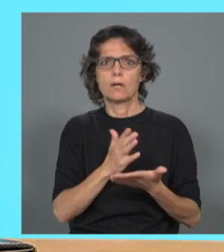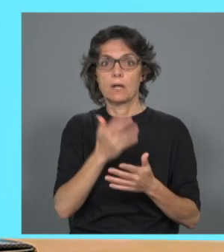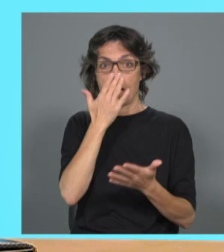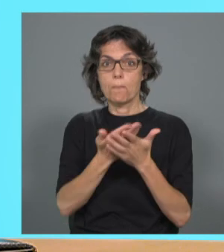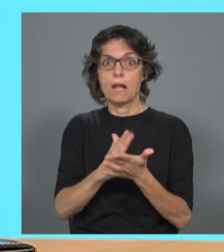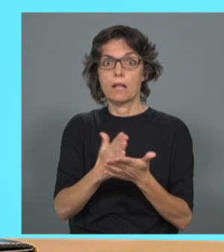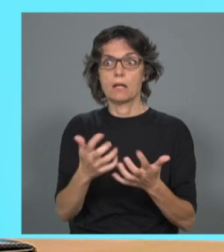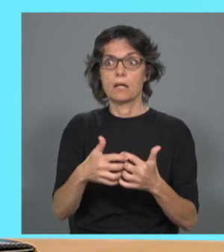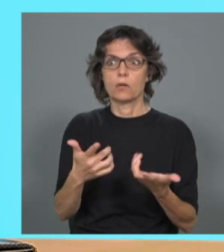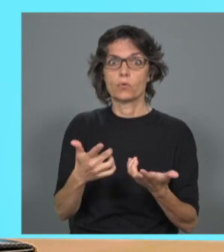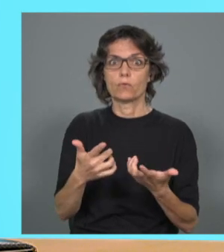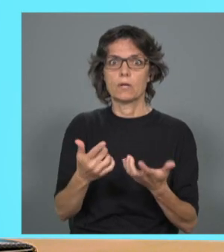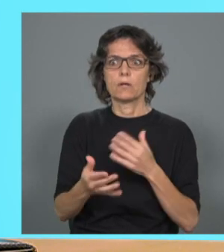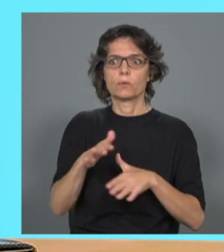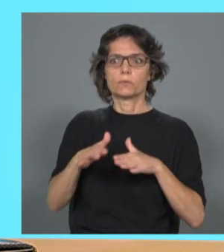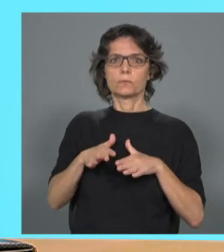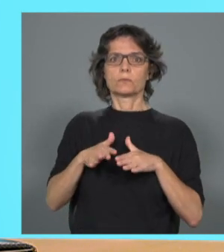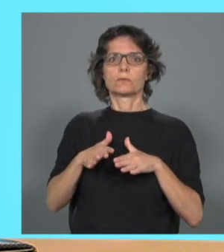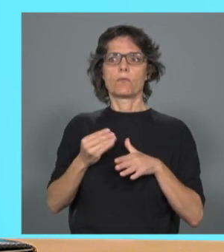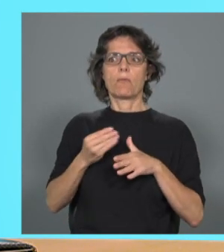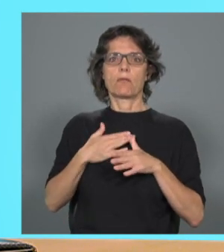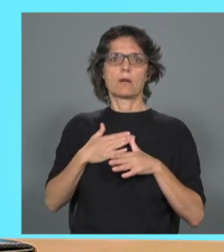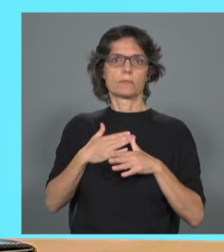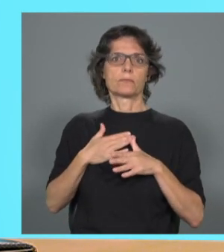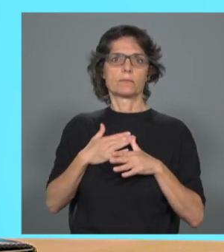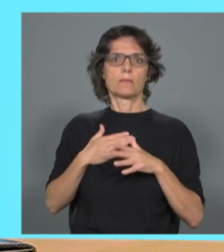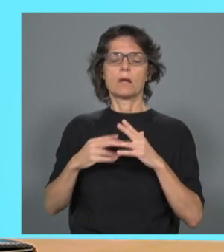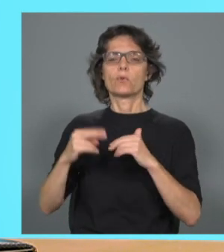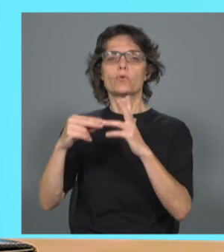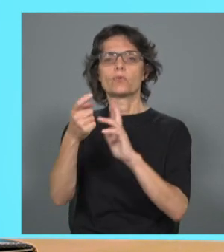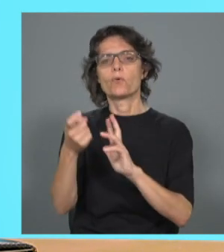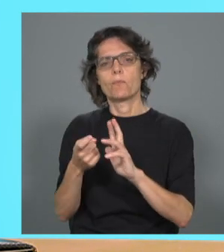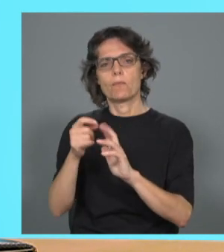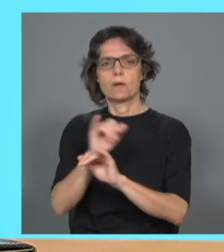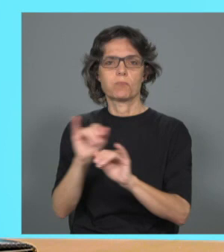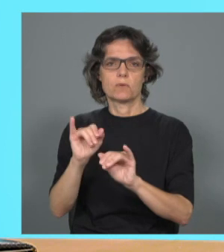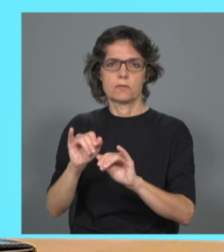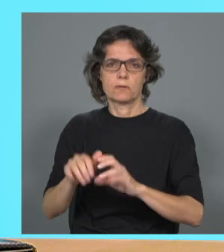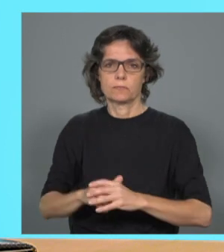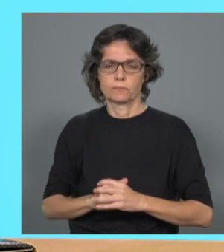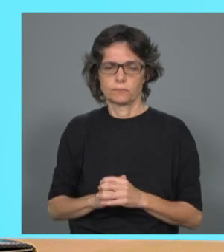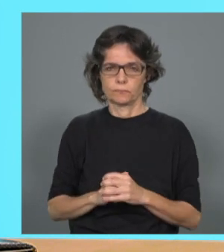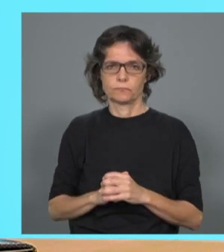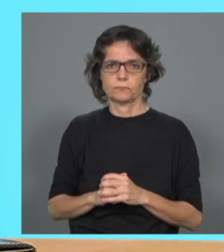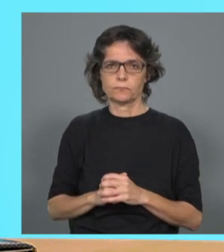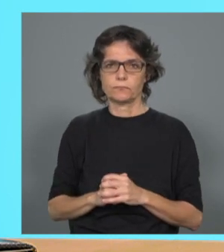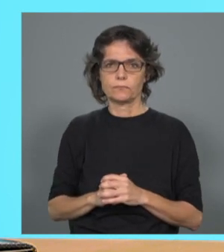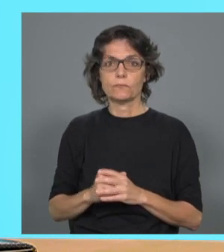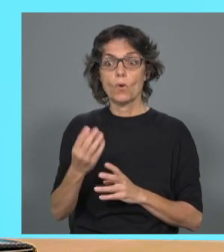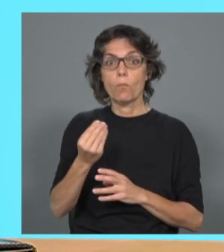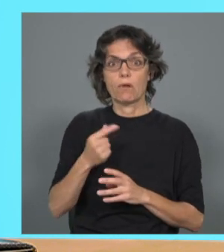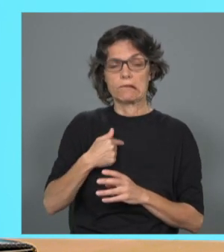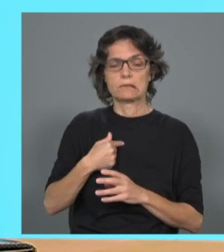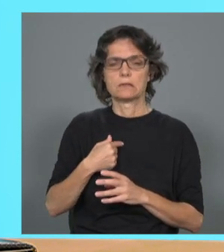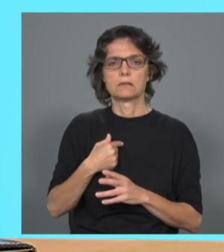levam ao medo e impossibilitam uma construção da paz. O medo é uma outra